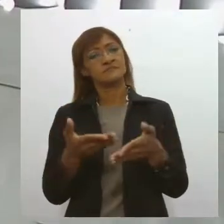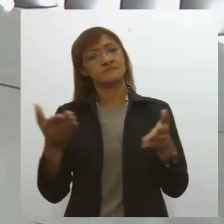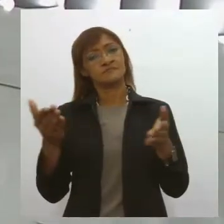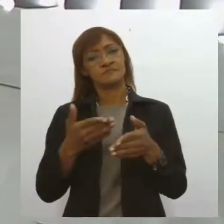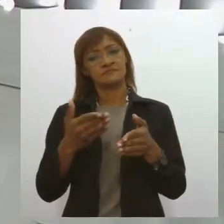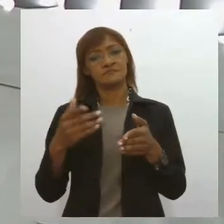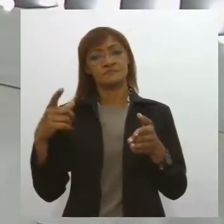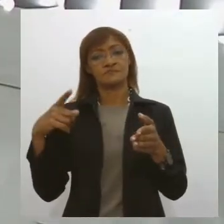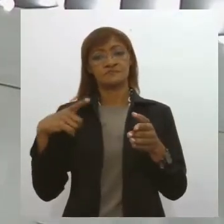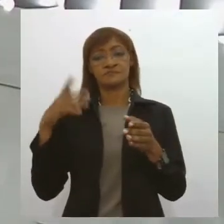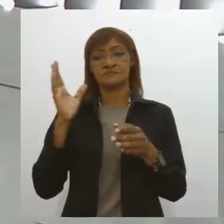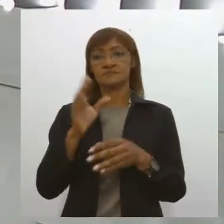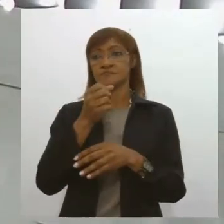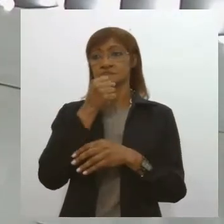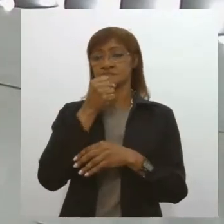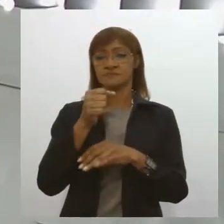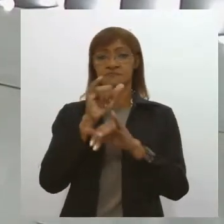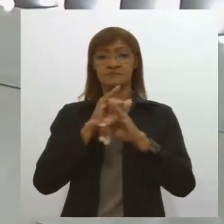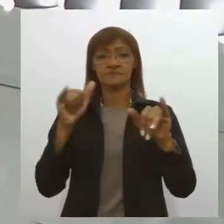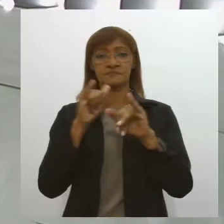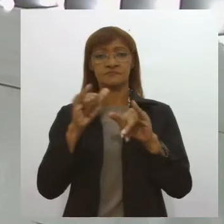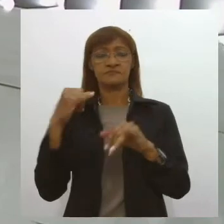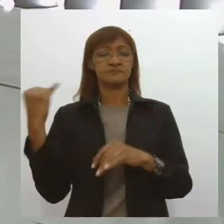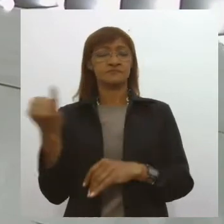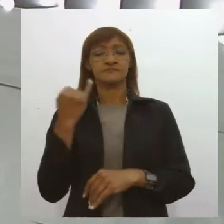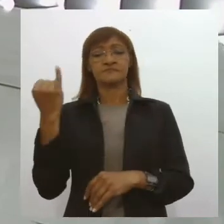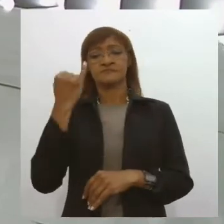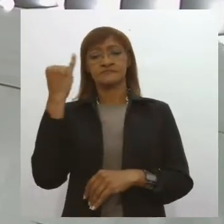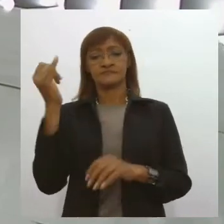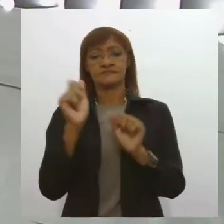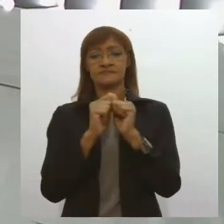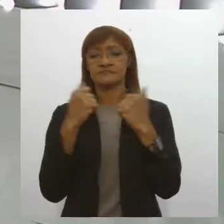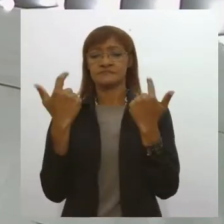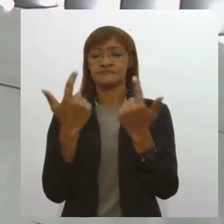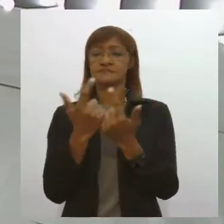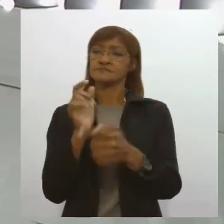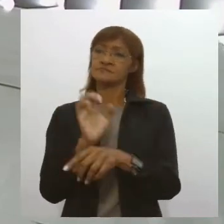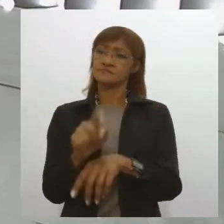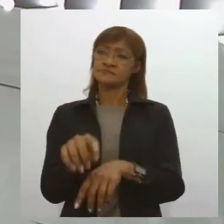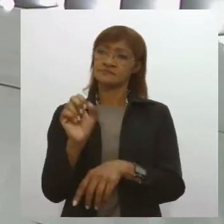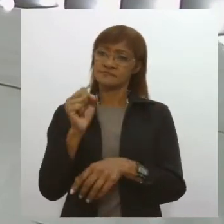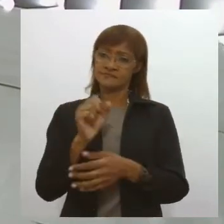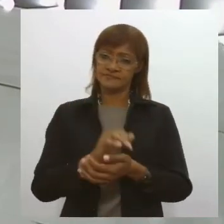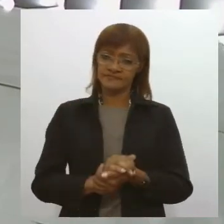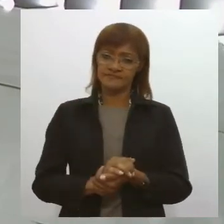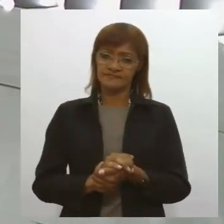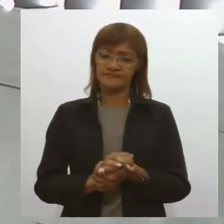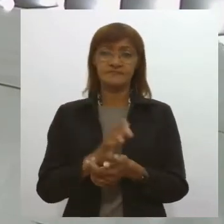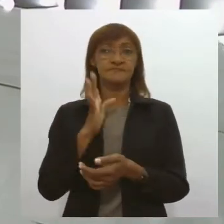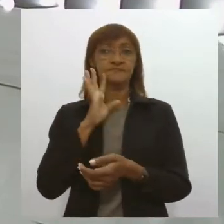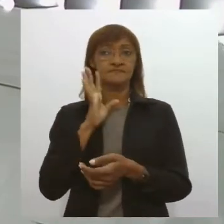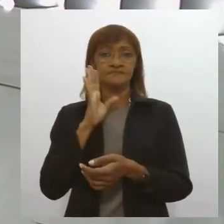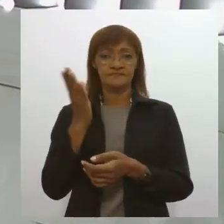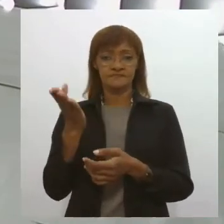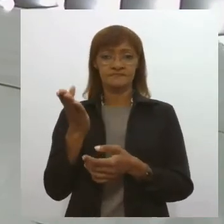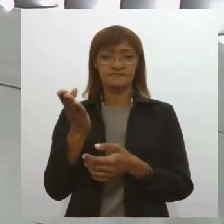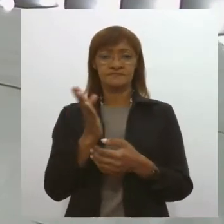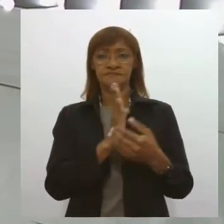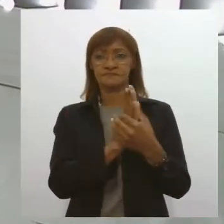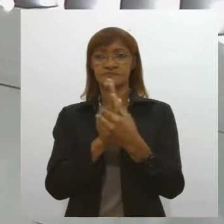matéria muito importante sobre a biblioteca da Assembleia Legislativa de Sergipe. Já ouviu falar? É bem bacana, viu? Tem um acervo,